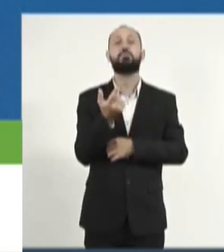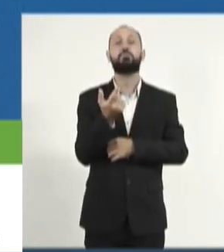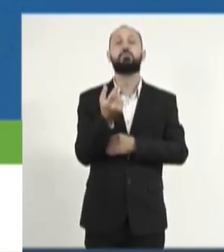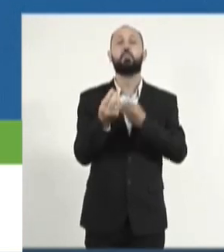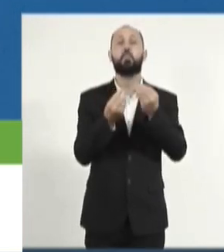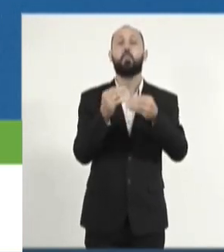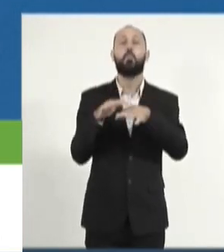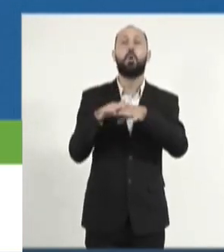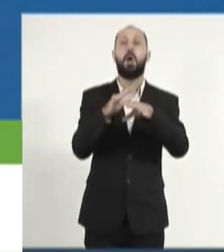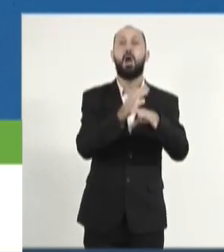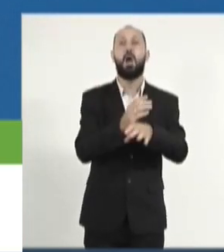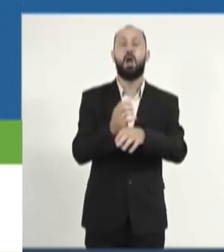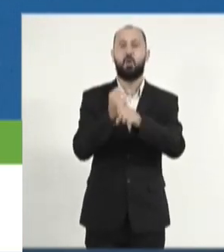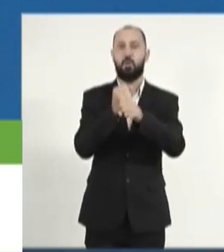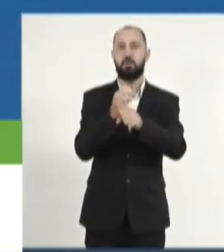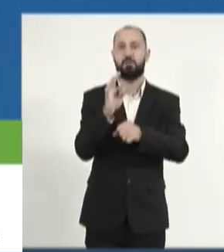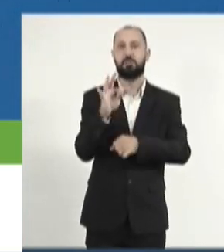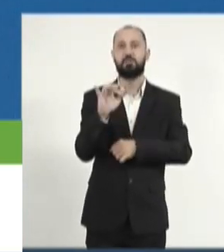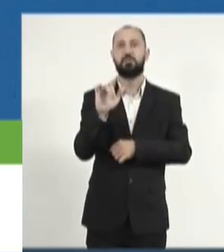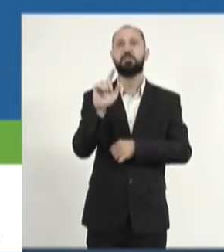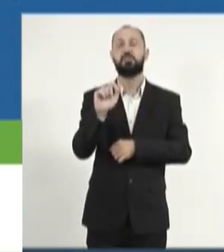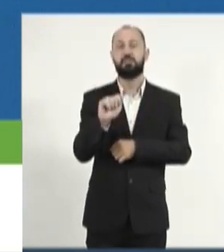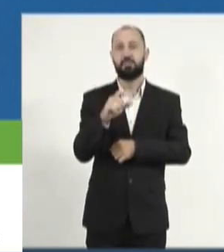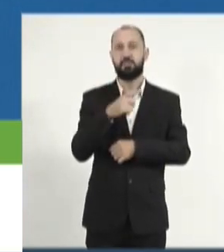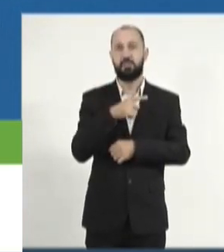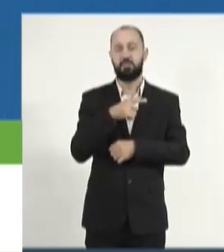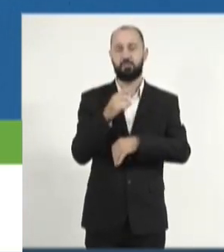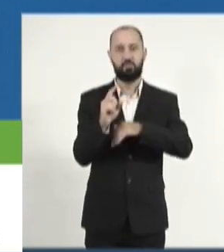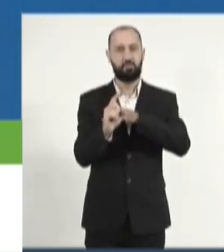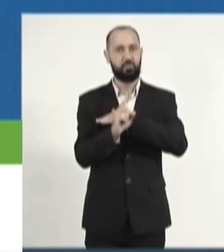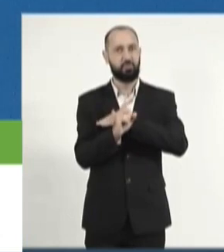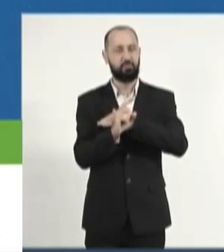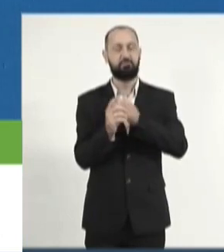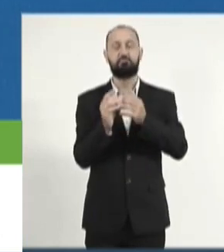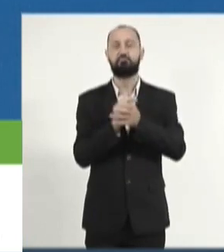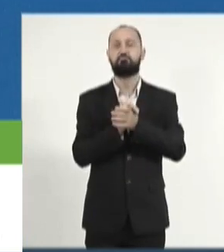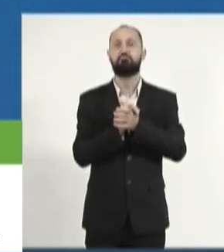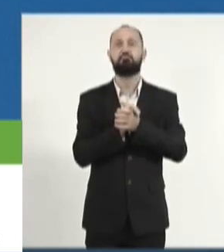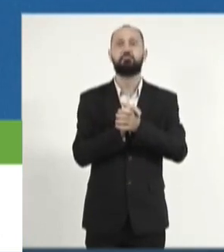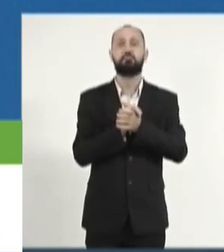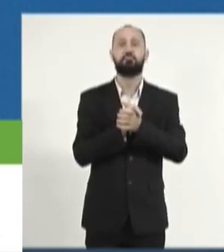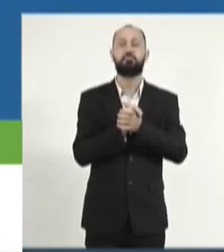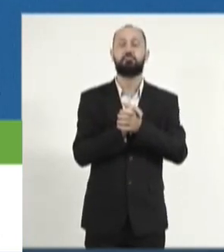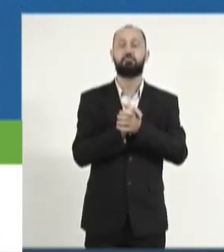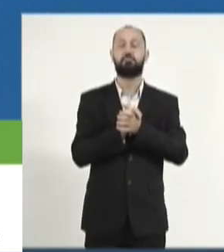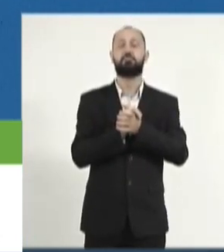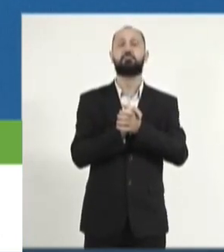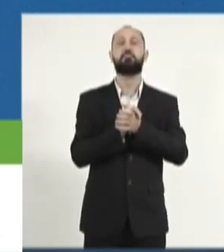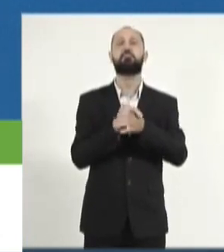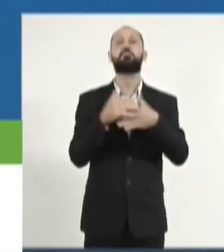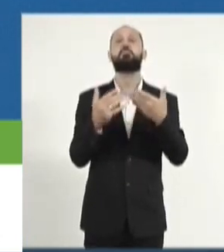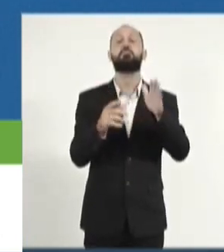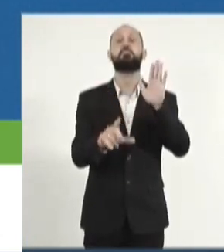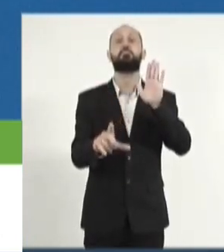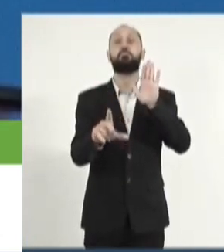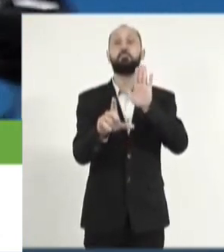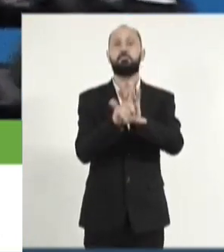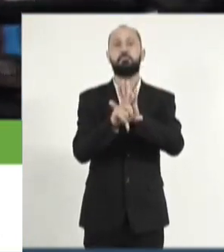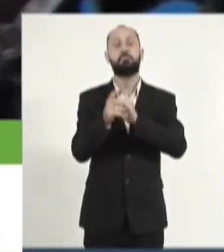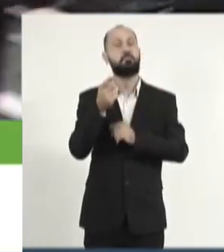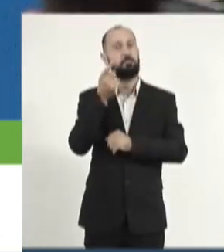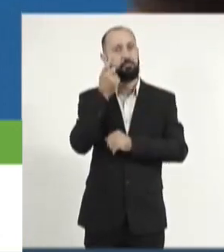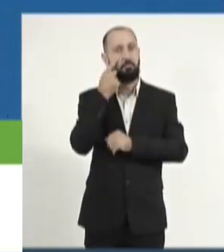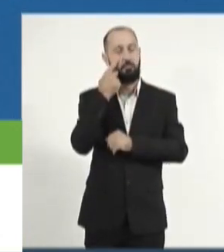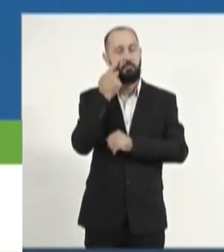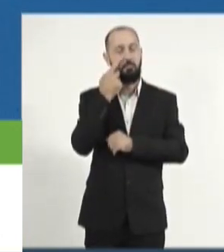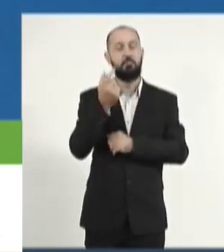é calculada essa taxa do valor desse serviço e, principalmente, que lei